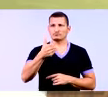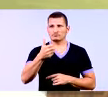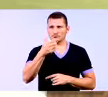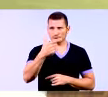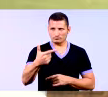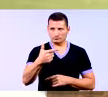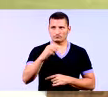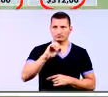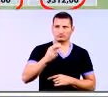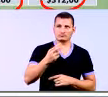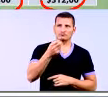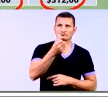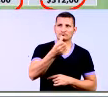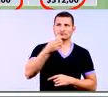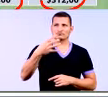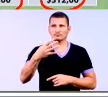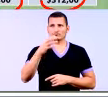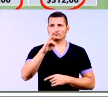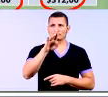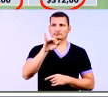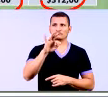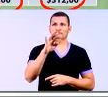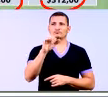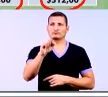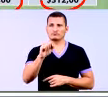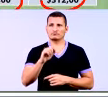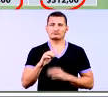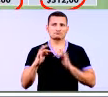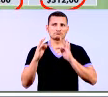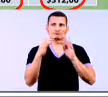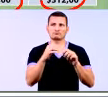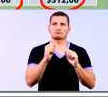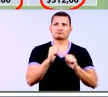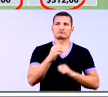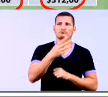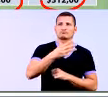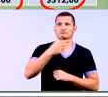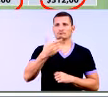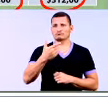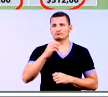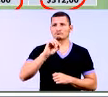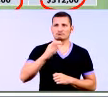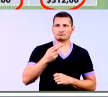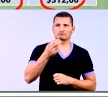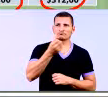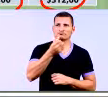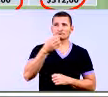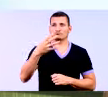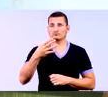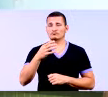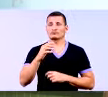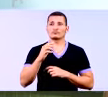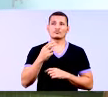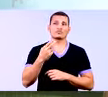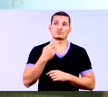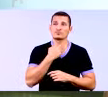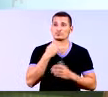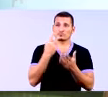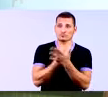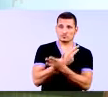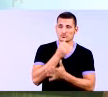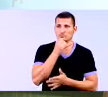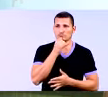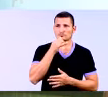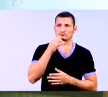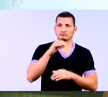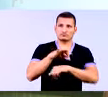nesse caso aí? Nesse caso aqui, todos eles rodariam tanto com 32 quanto de 64. O que não pode acontecer, gente, é eu pegar um de 32, que